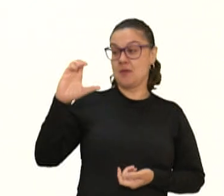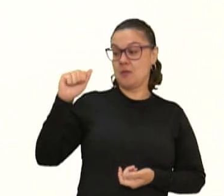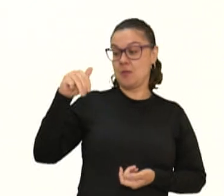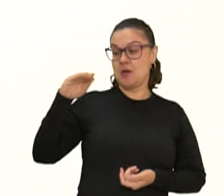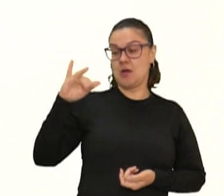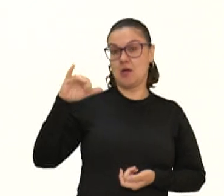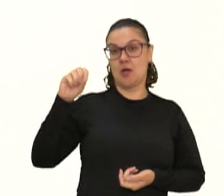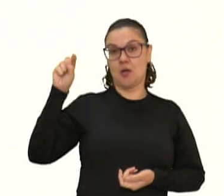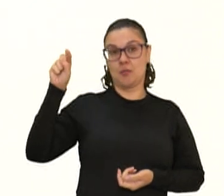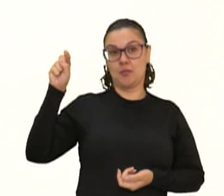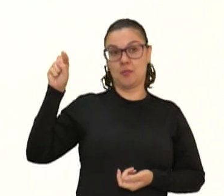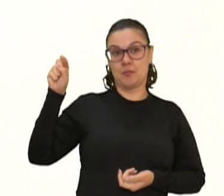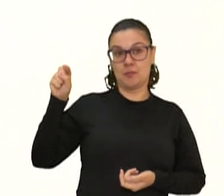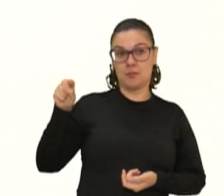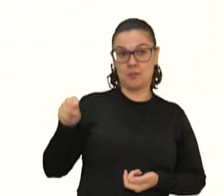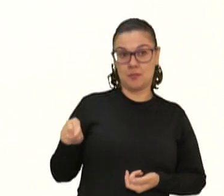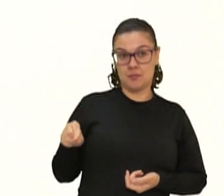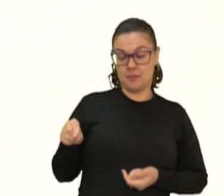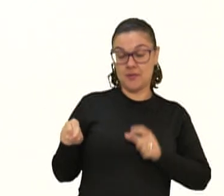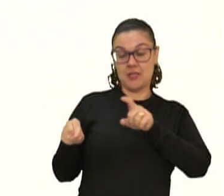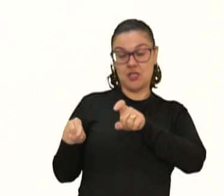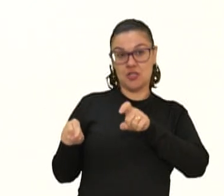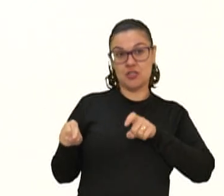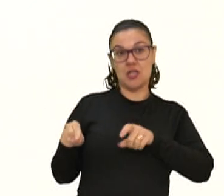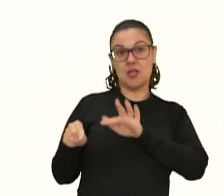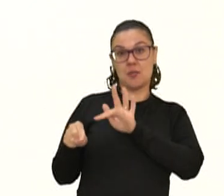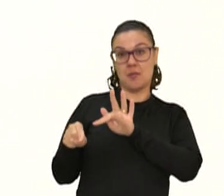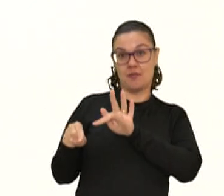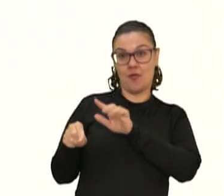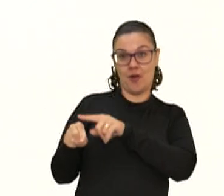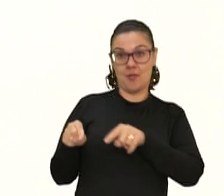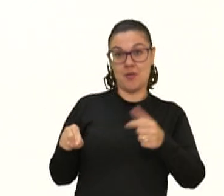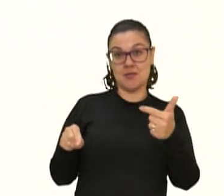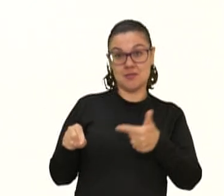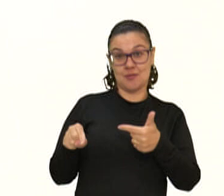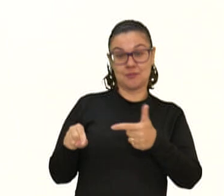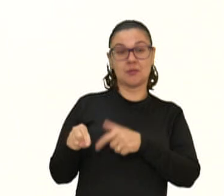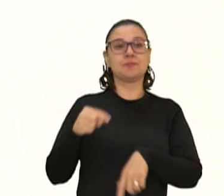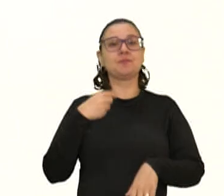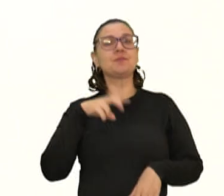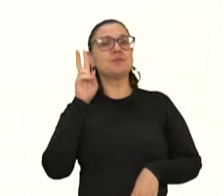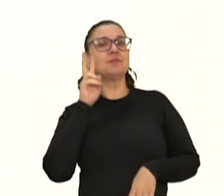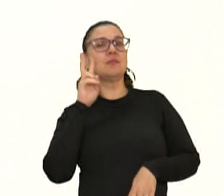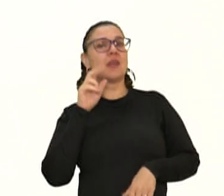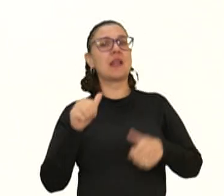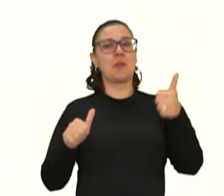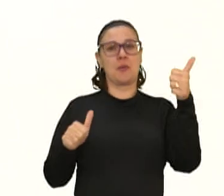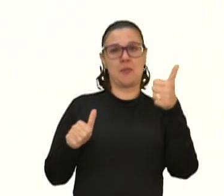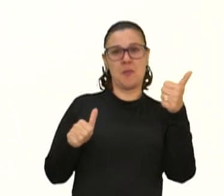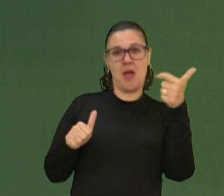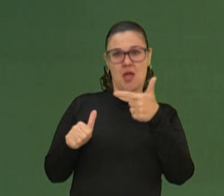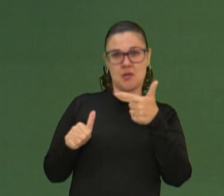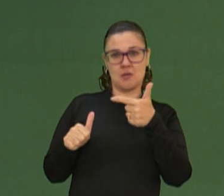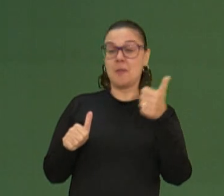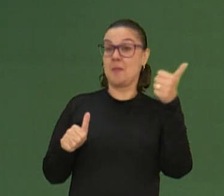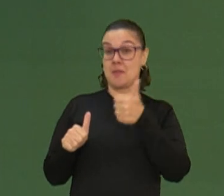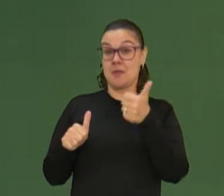câmbio que vai produzir xilema e floema secundário. Lembra o xilema e floema primário?